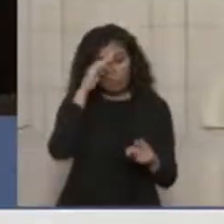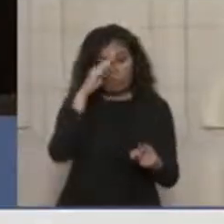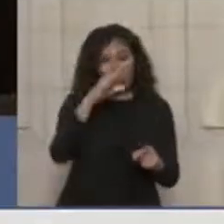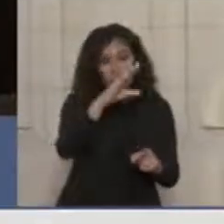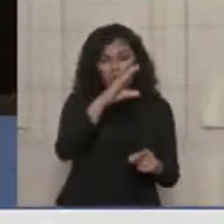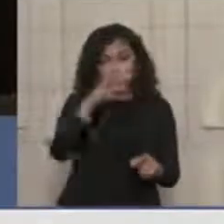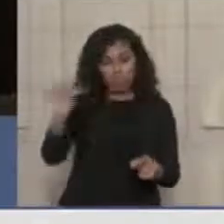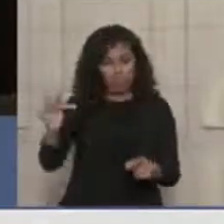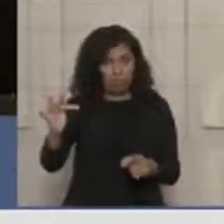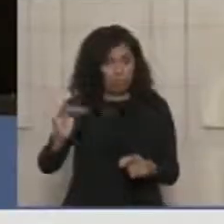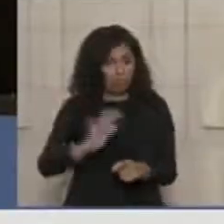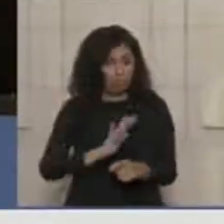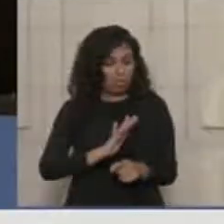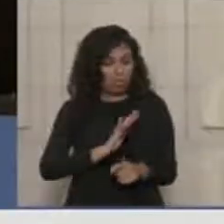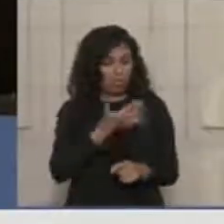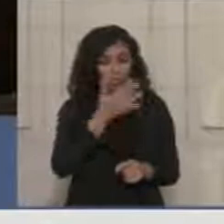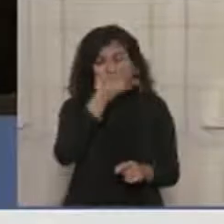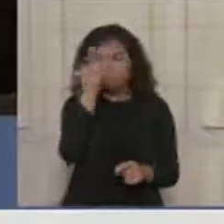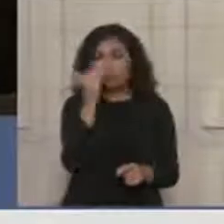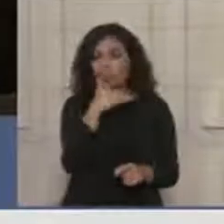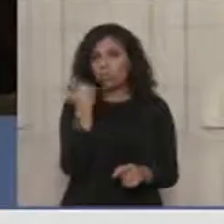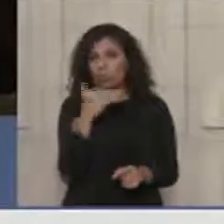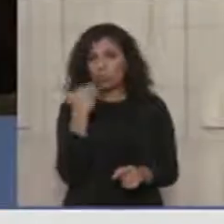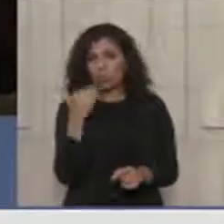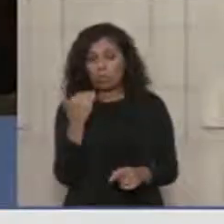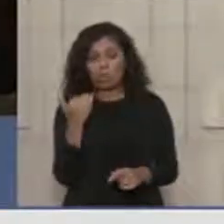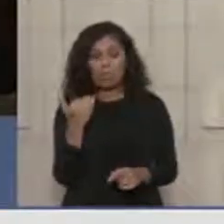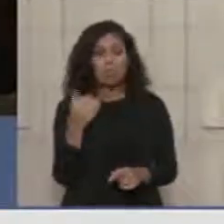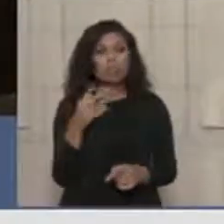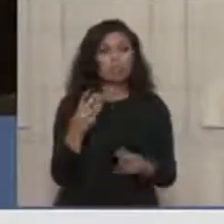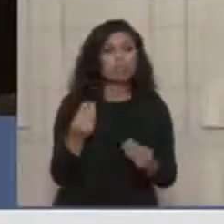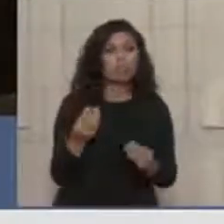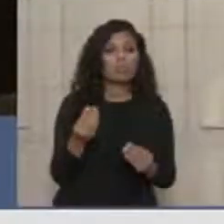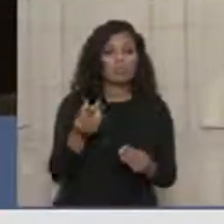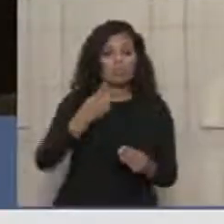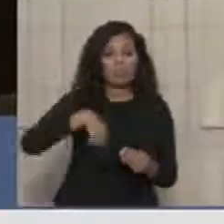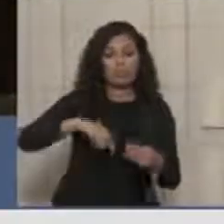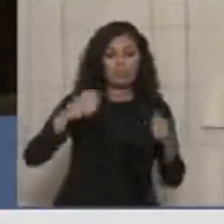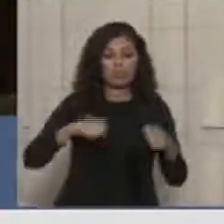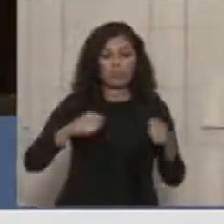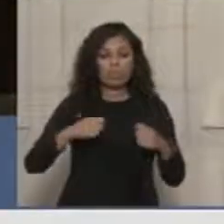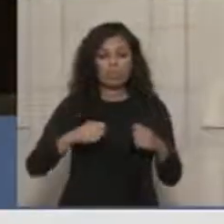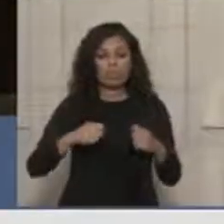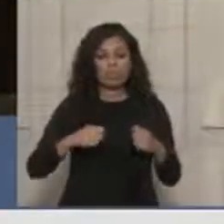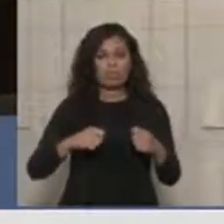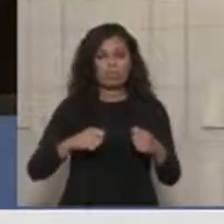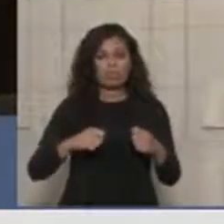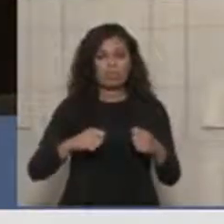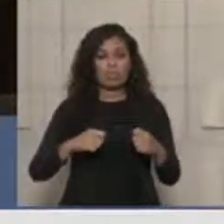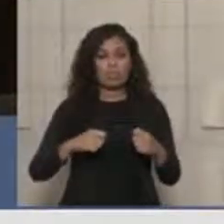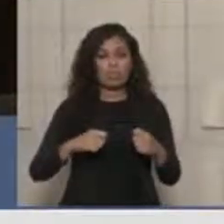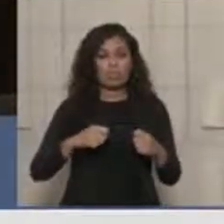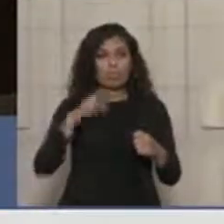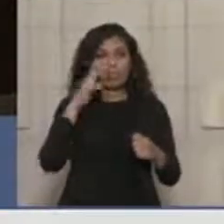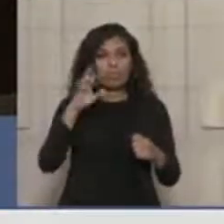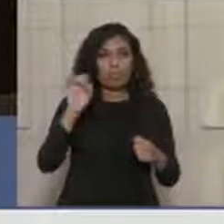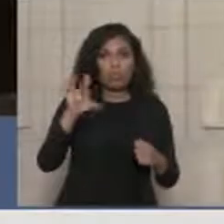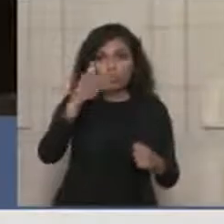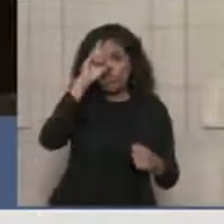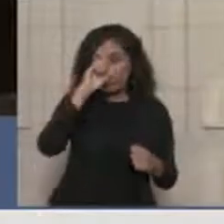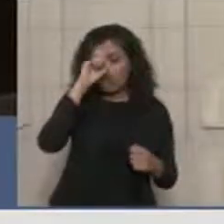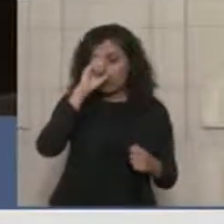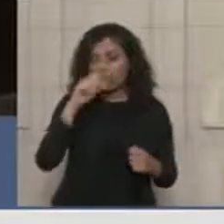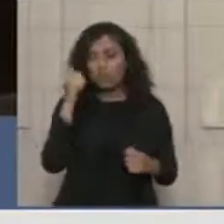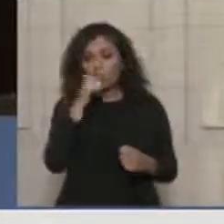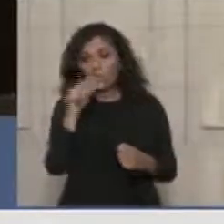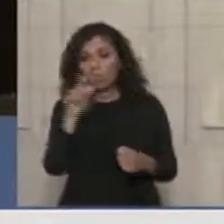um caos, as pessoas estão morrendo de uma maneira geral. Temos que sair do foco somente do Hospital da Mulher,